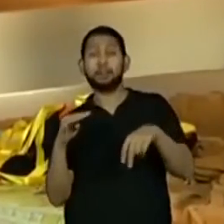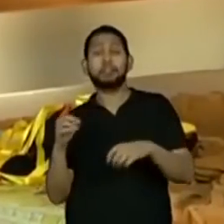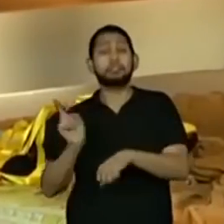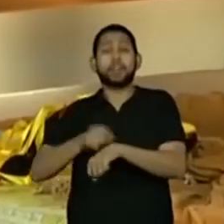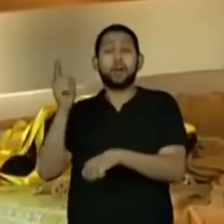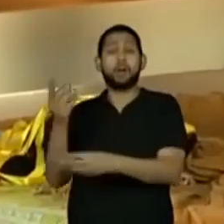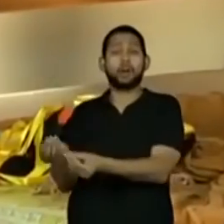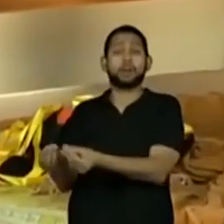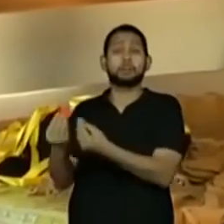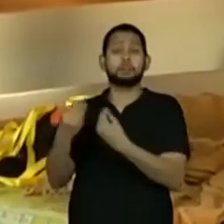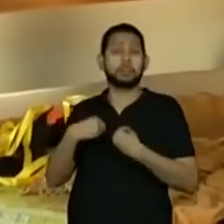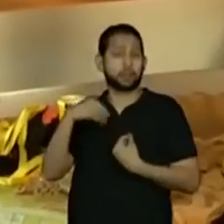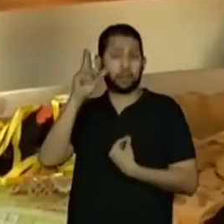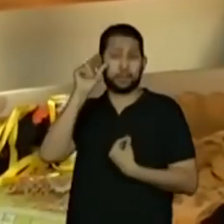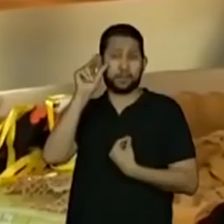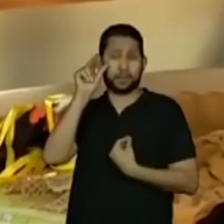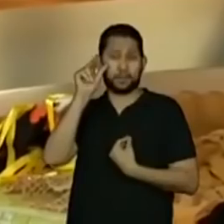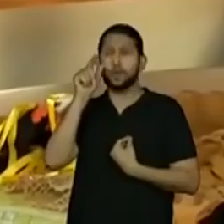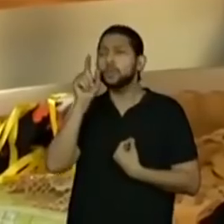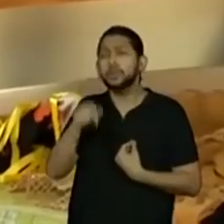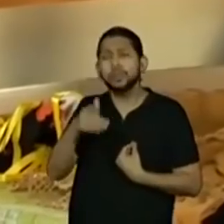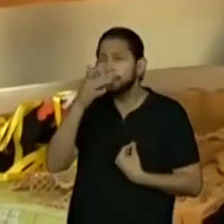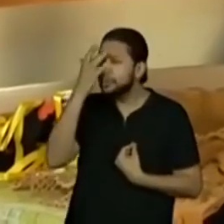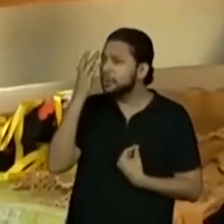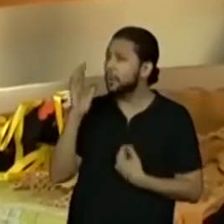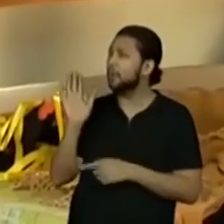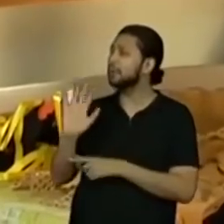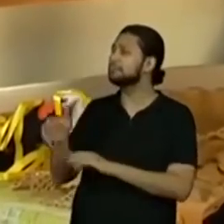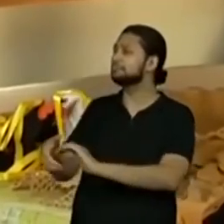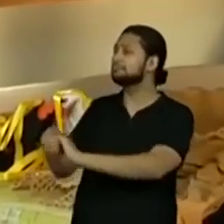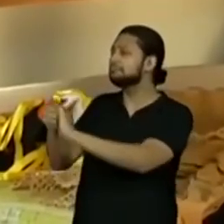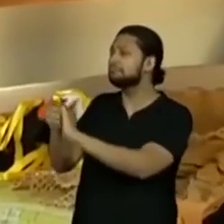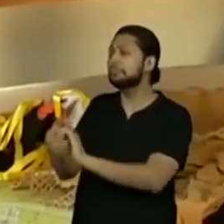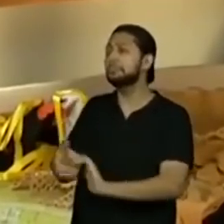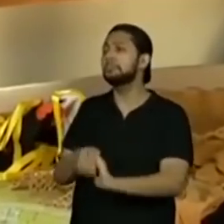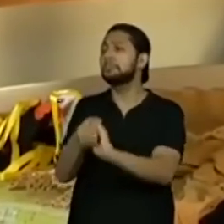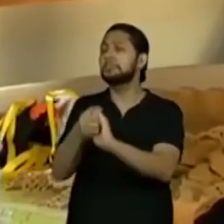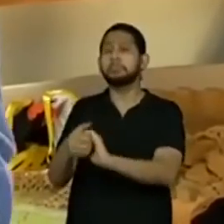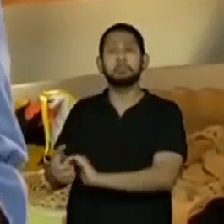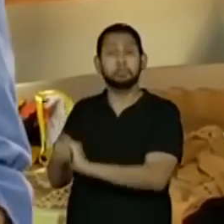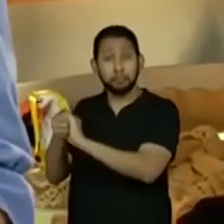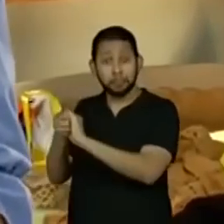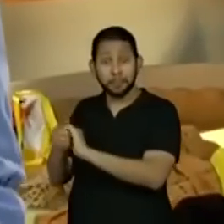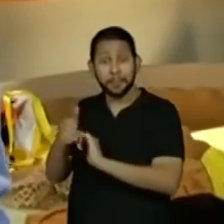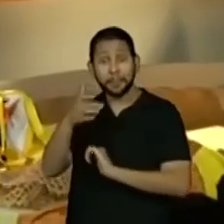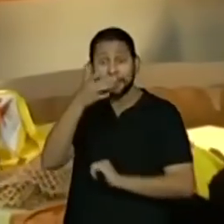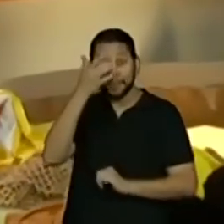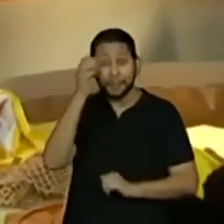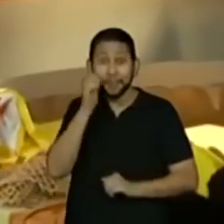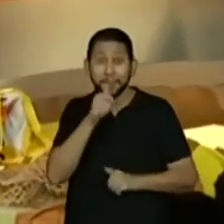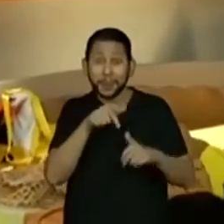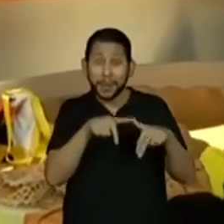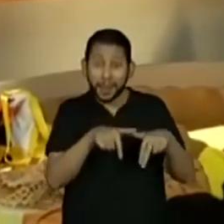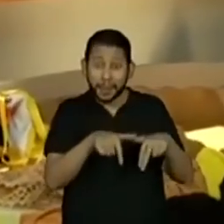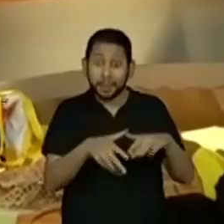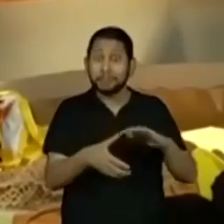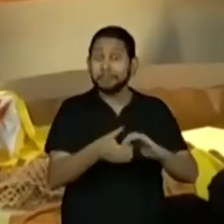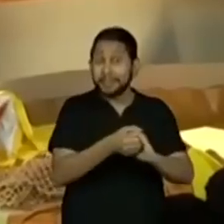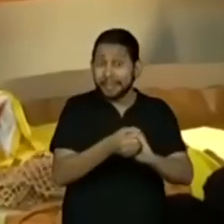na hora. Você suba no cavalo e cumprimente as pessoas dando as mãos para ir embora. Quando você pegar na mão da princesa,